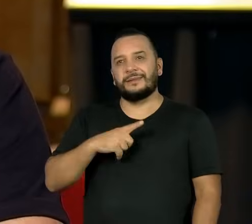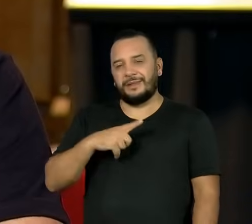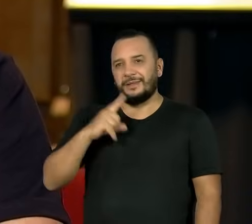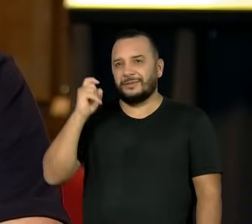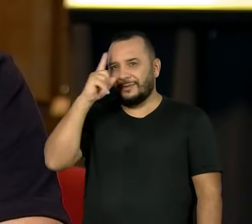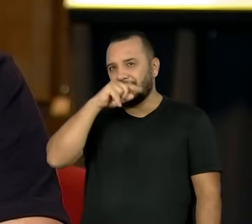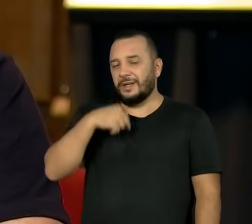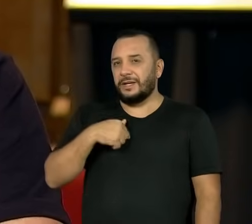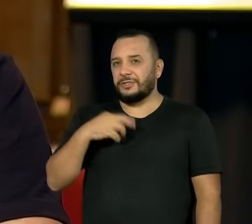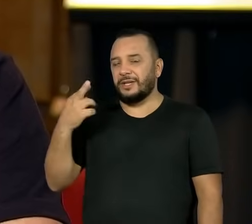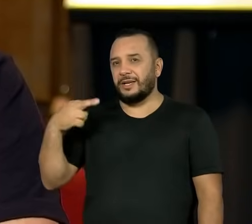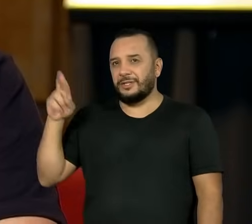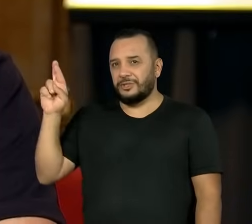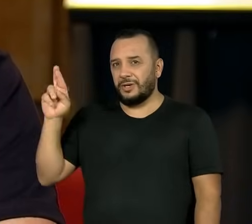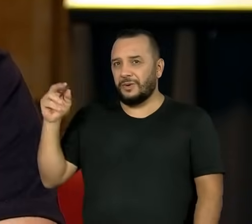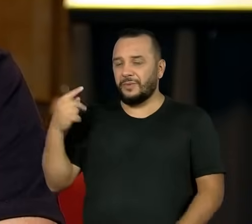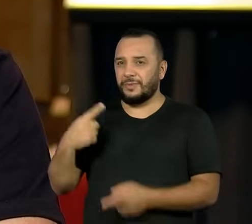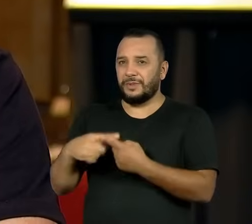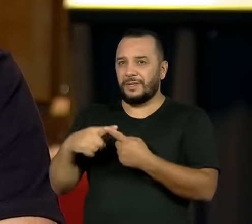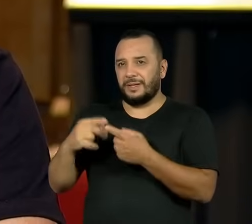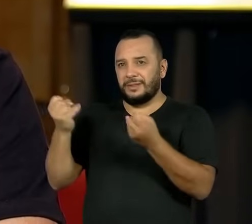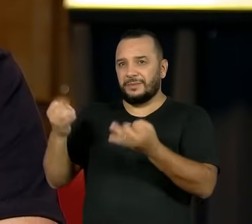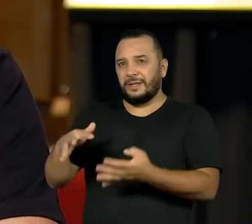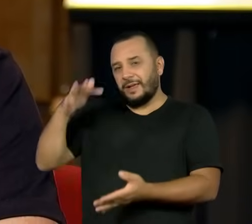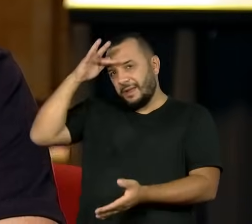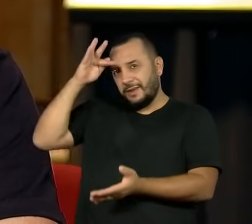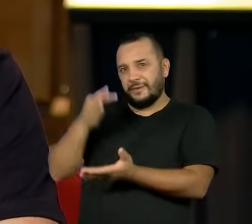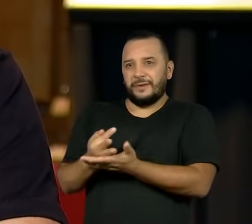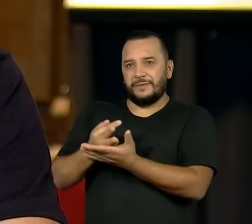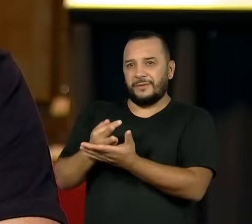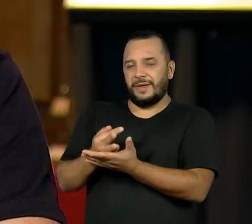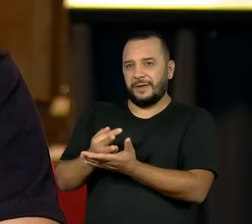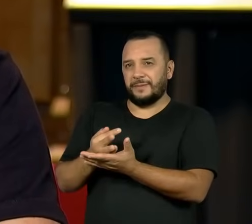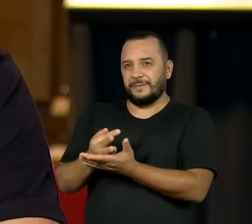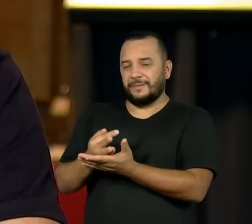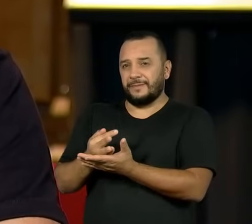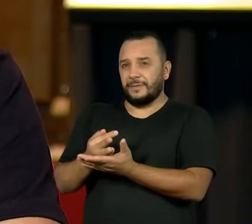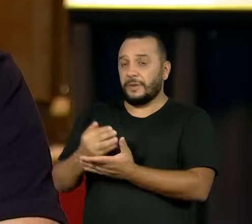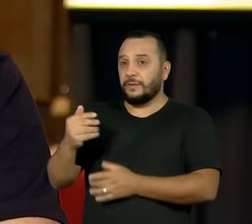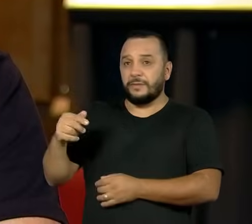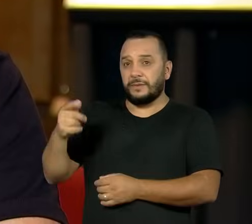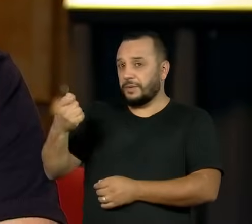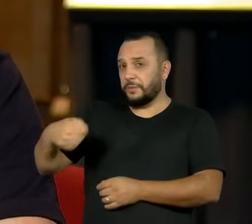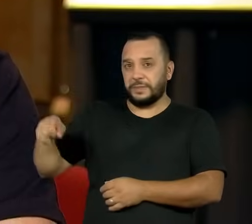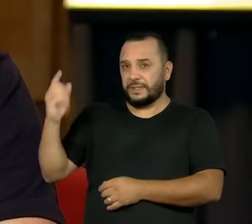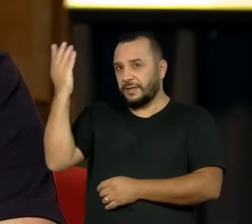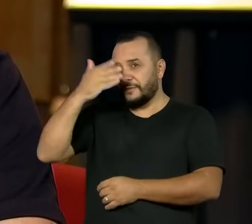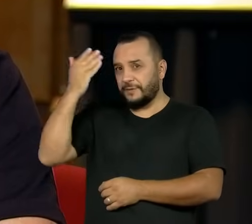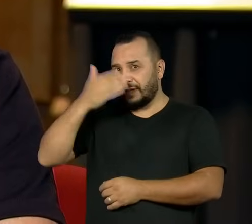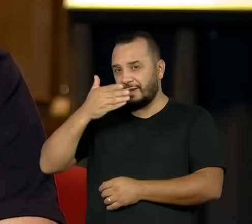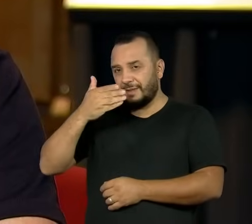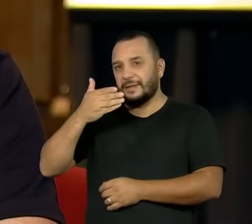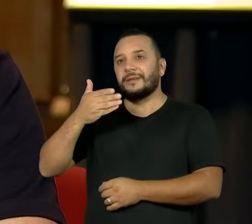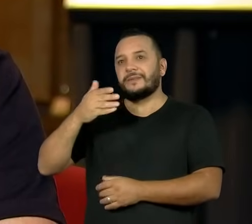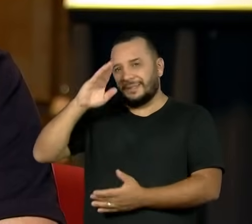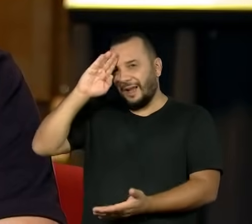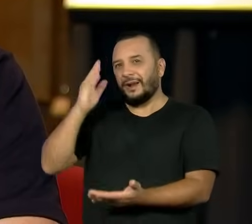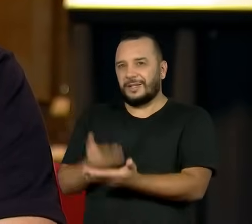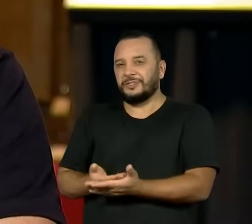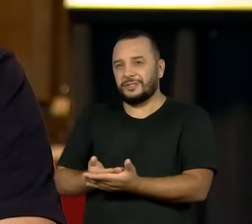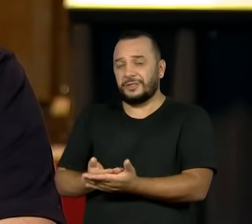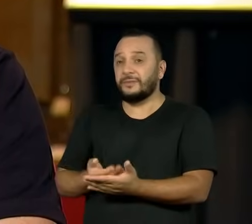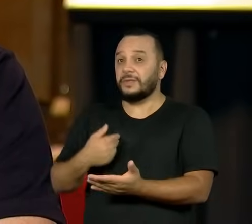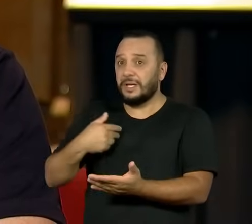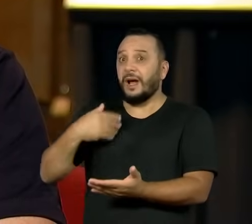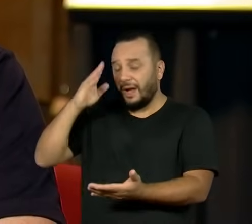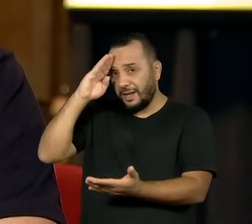da religião, eu diria, que é o argumento da fé. Você não precisa ver para você crer. Tá. Você